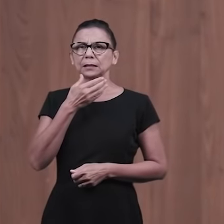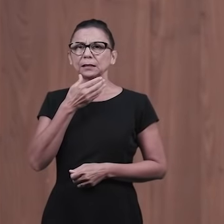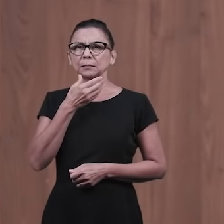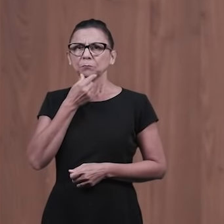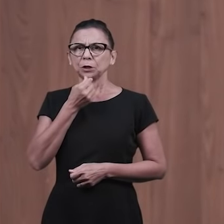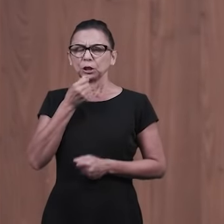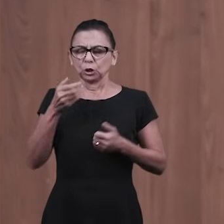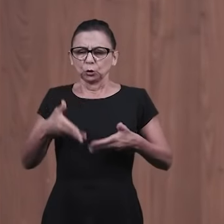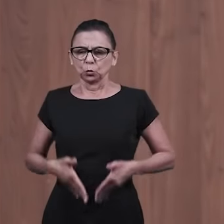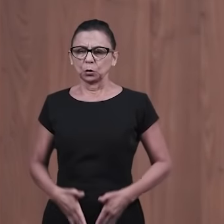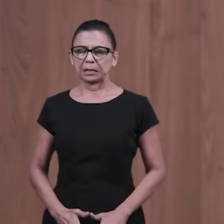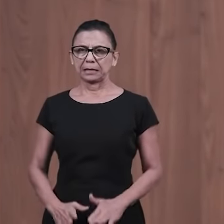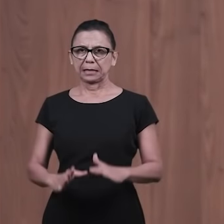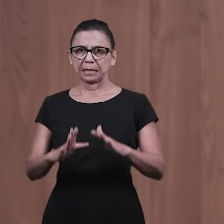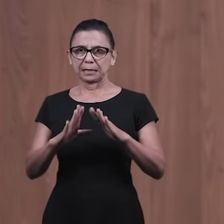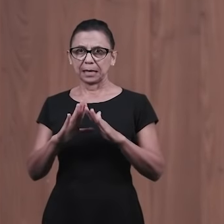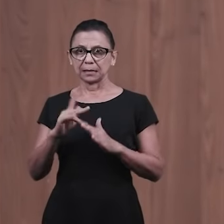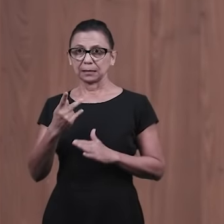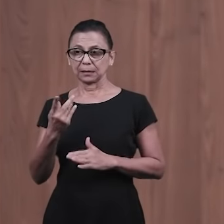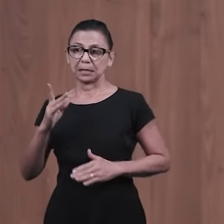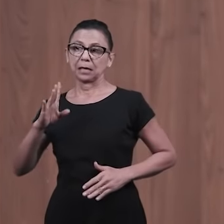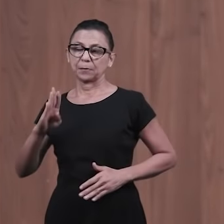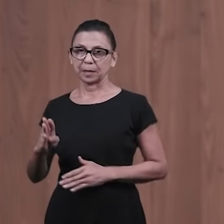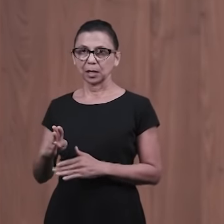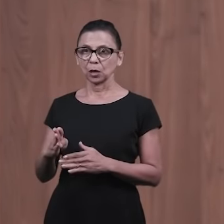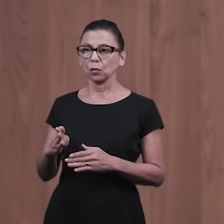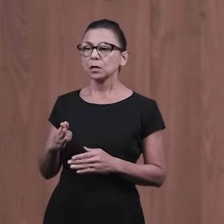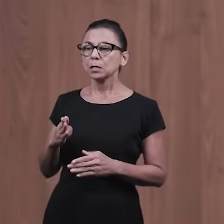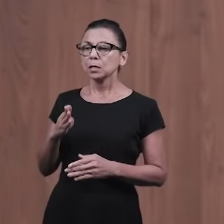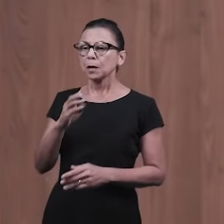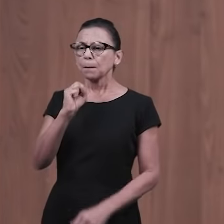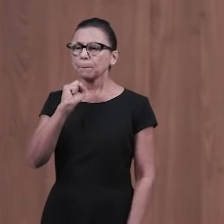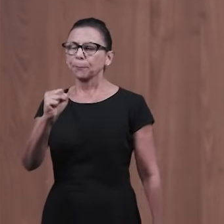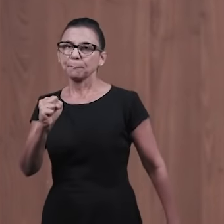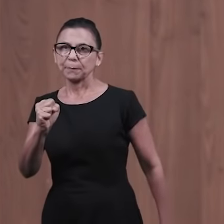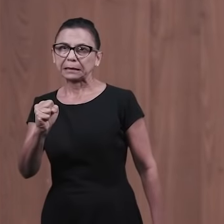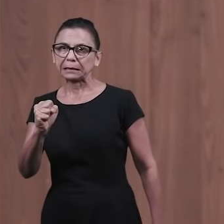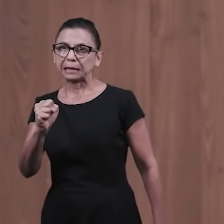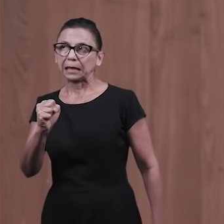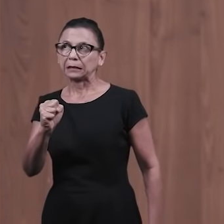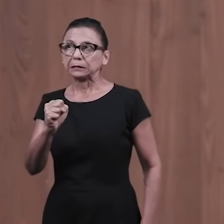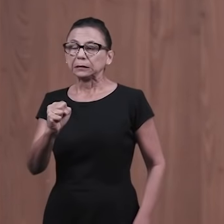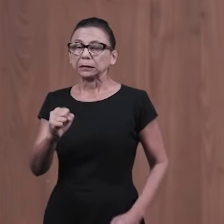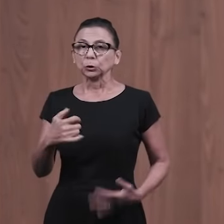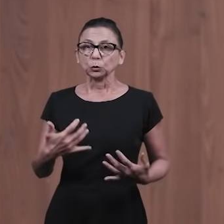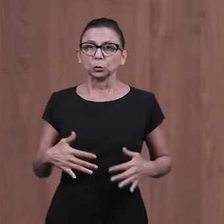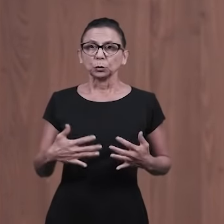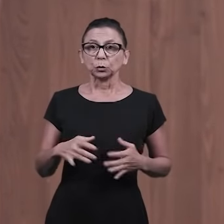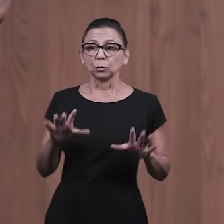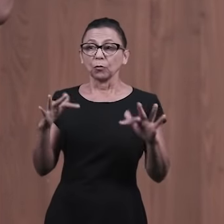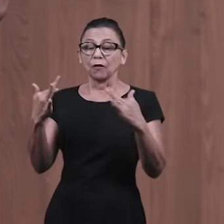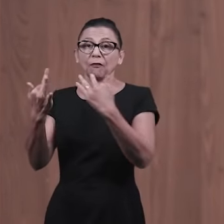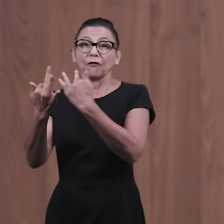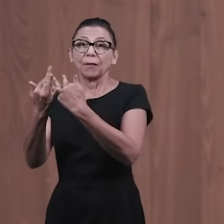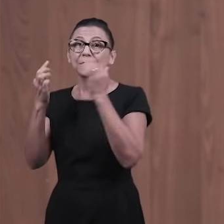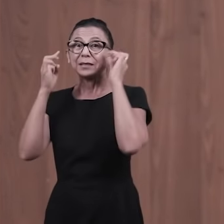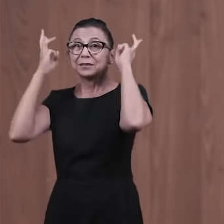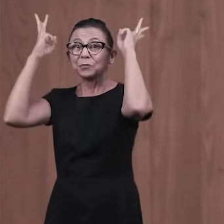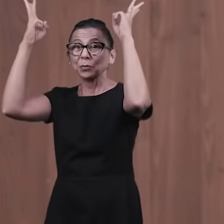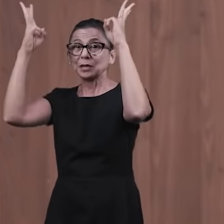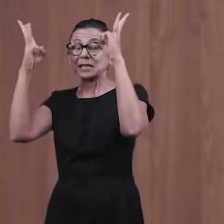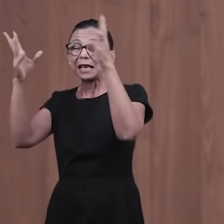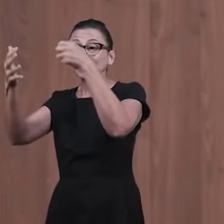eles esconderam seu filho por 3 meses. E quando não era mais possível escondê-lo, Joquebede fez